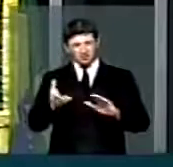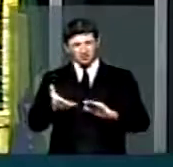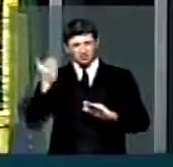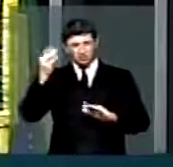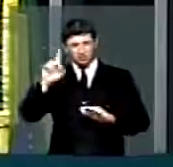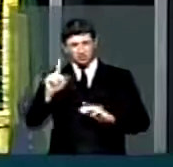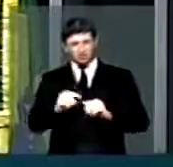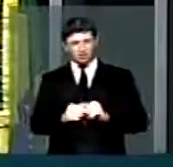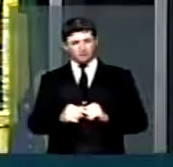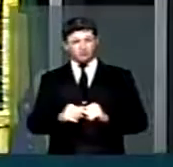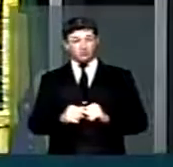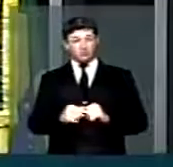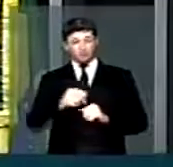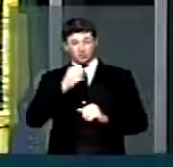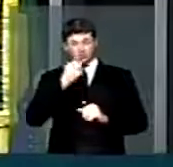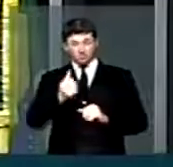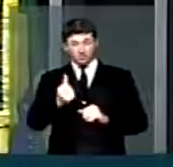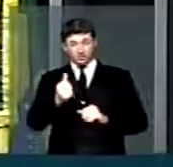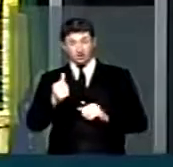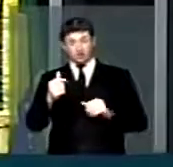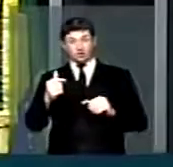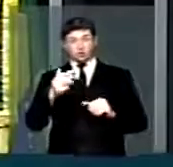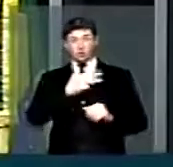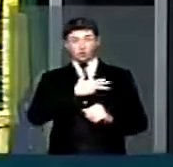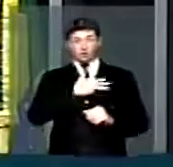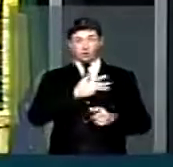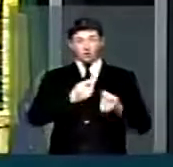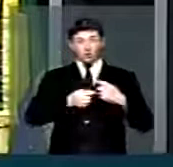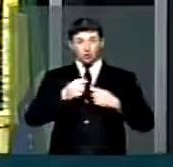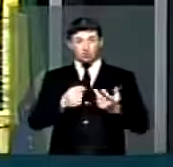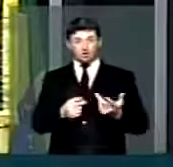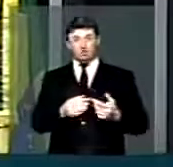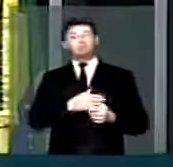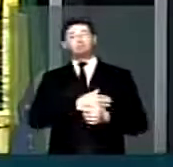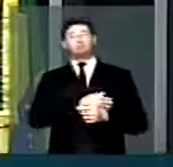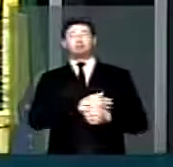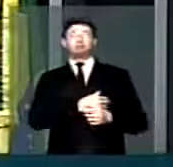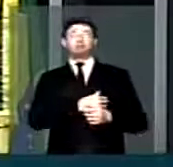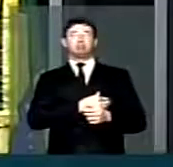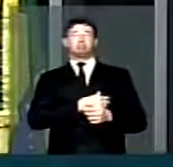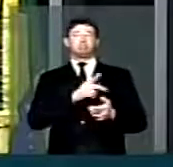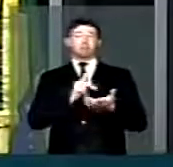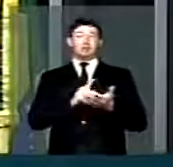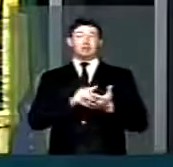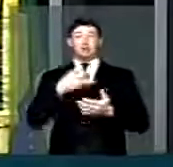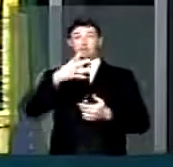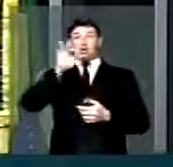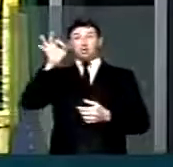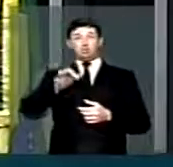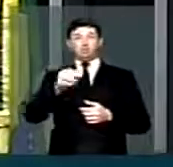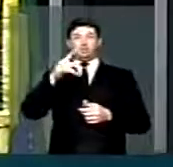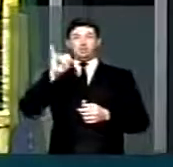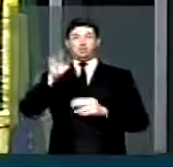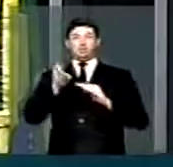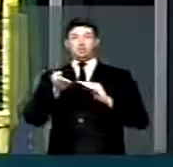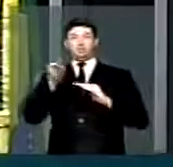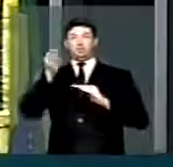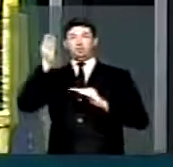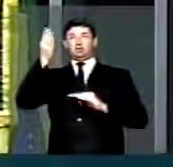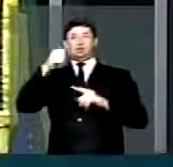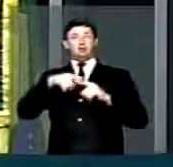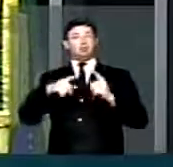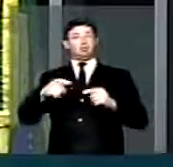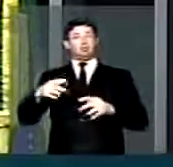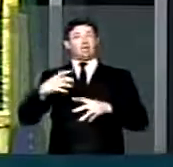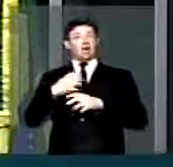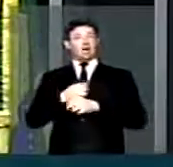aumentou bem a economia sob Lula? É verdade. A média do governo Lula foi de 4% de crescimento do PIB. Mas a conta é